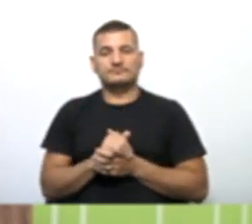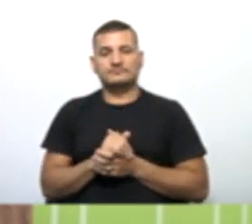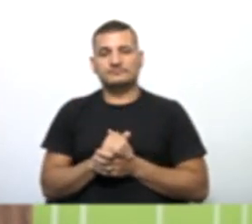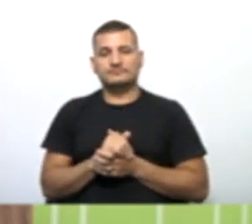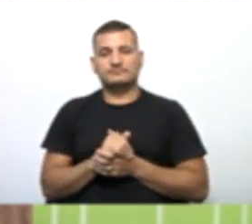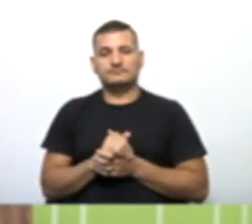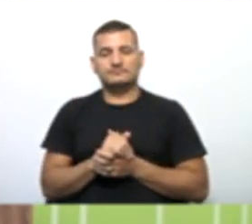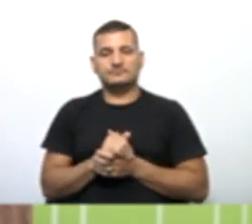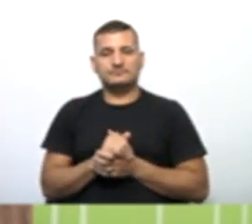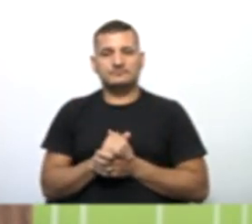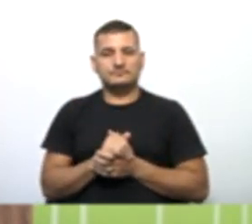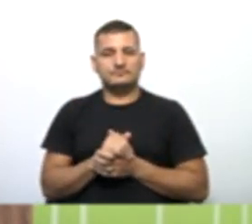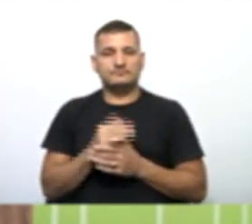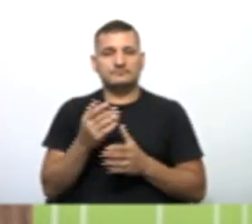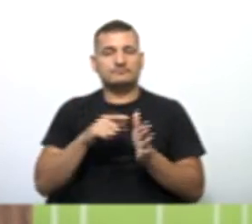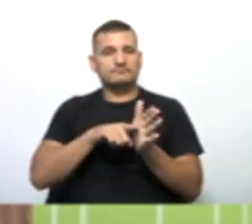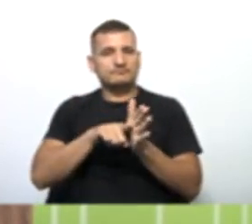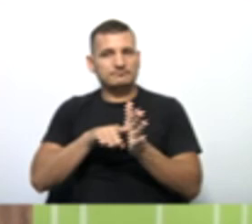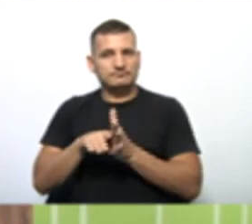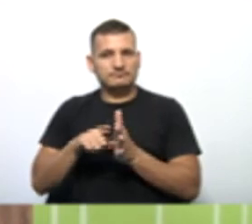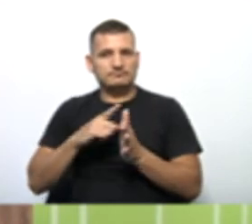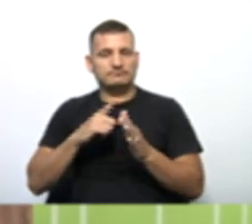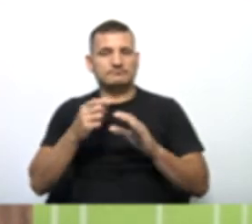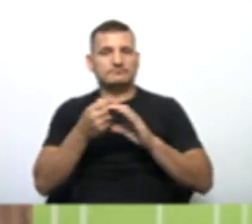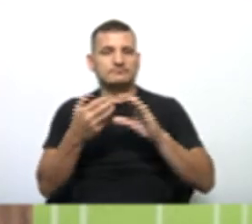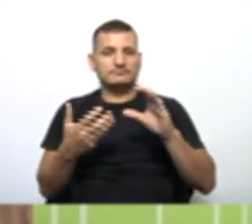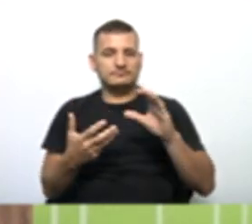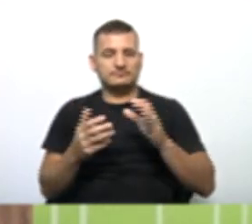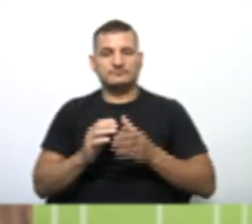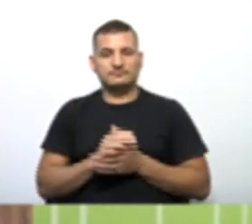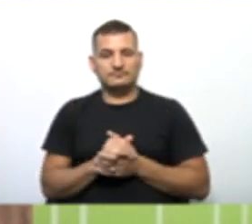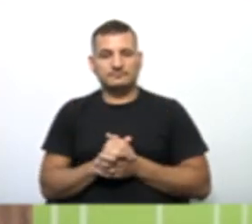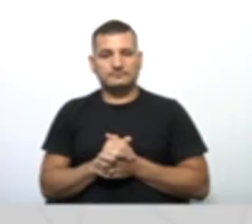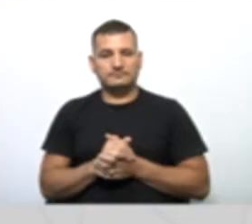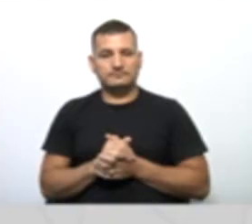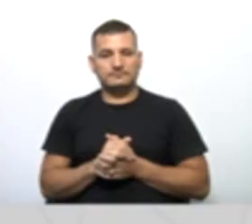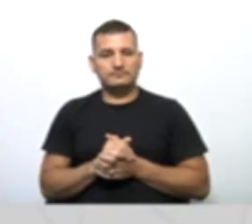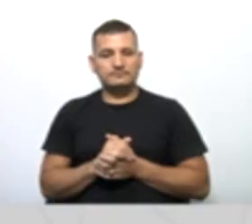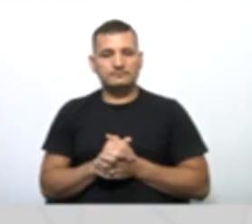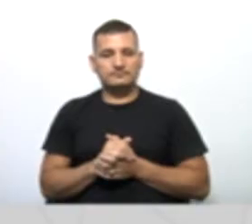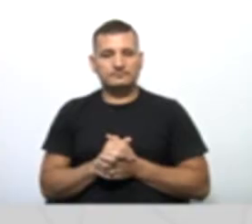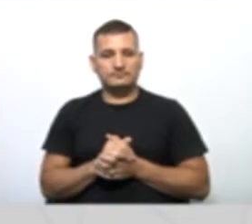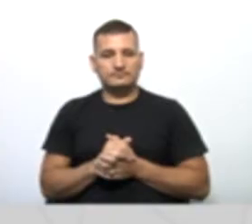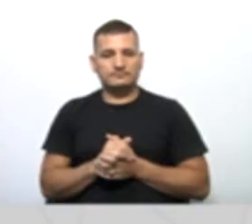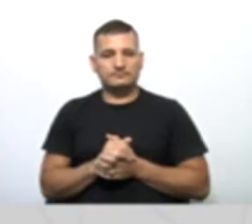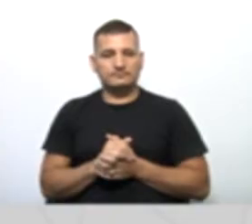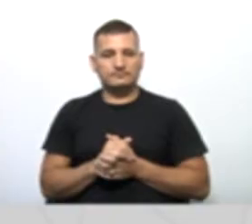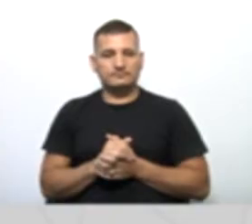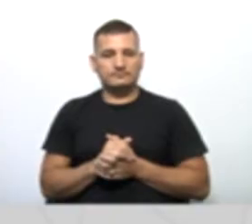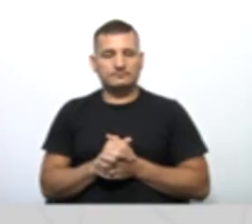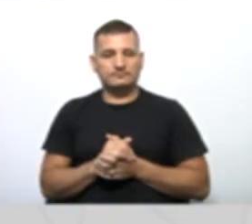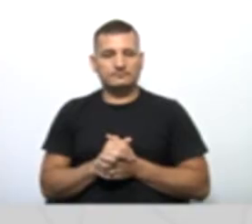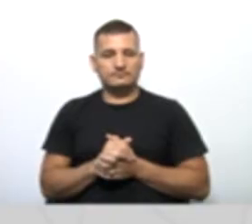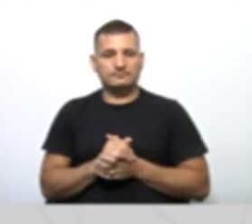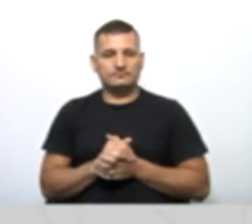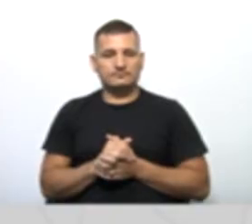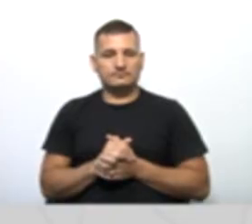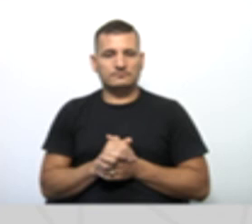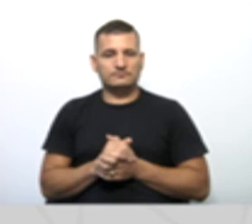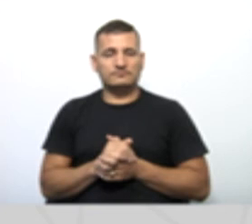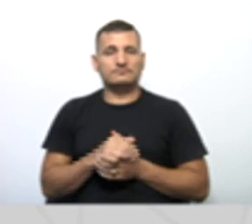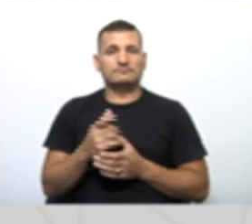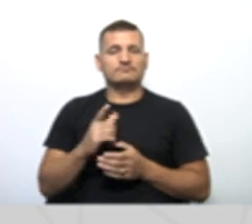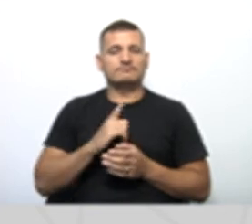ok? Então, a auditoria tem essa característica, certo? E assim, nós temos